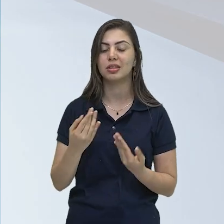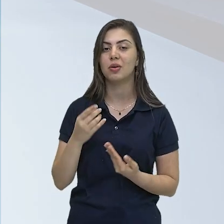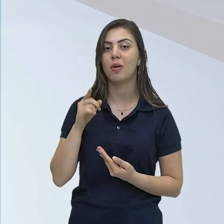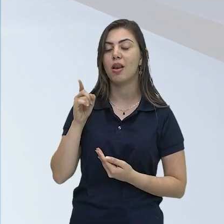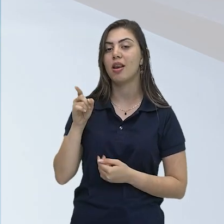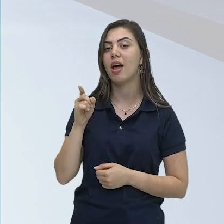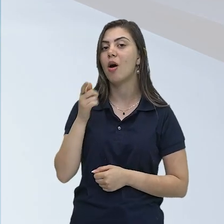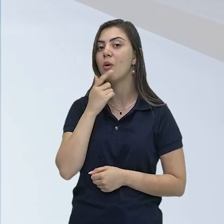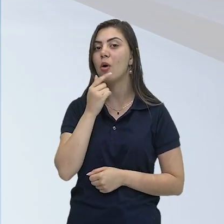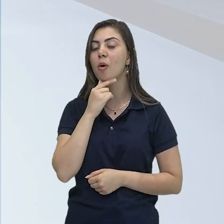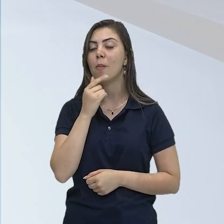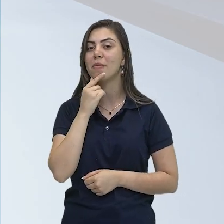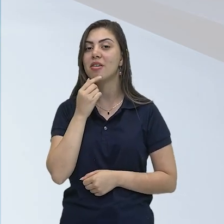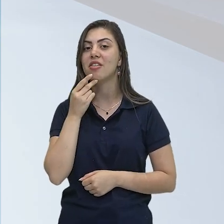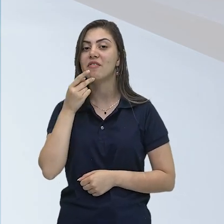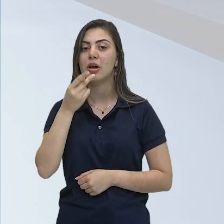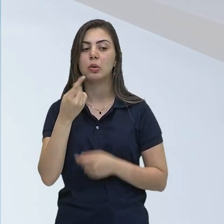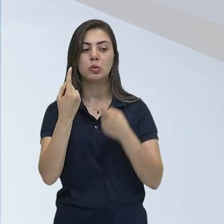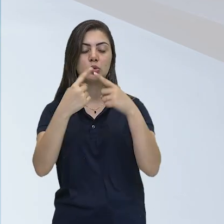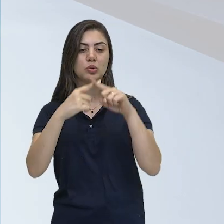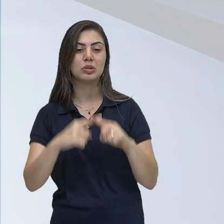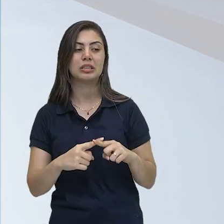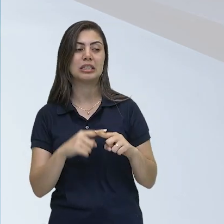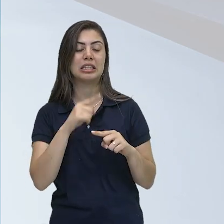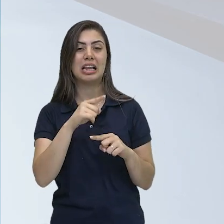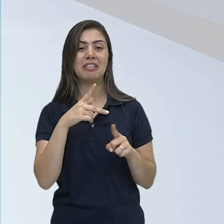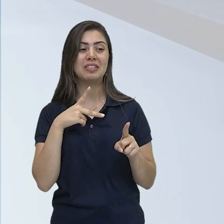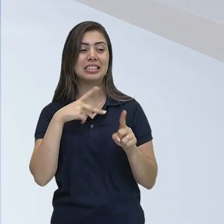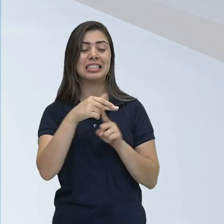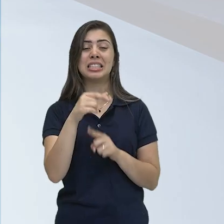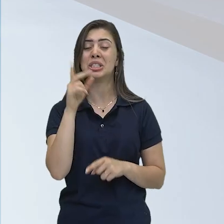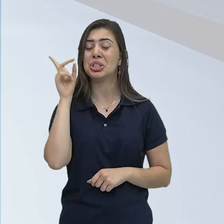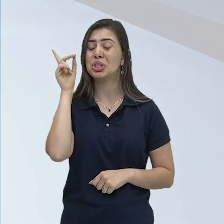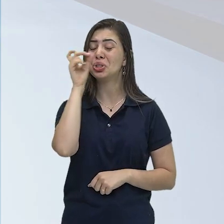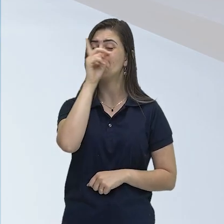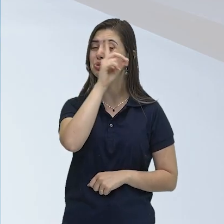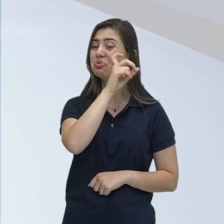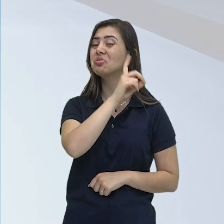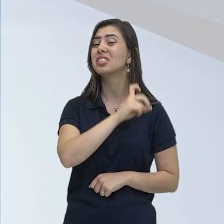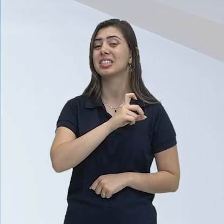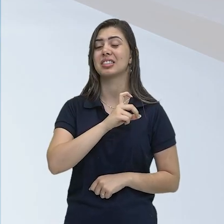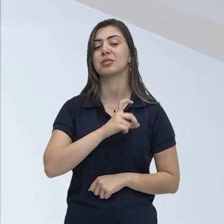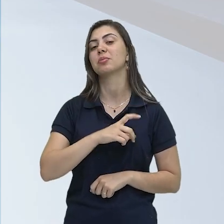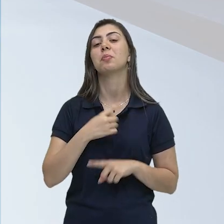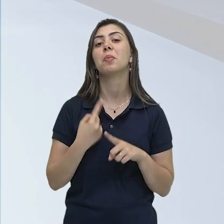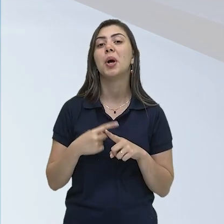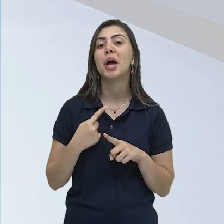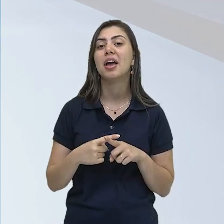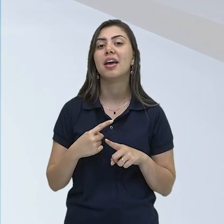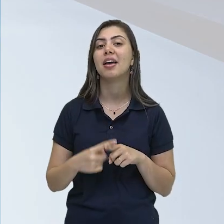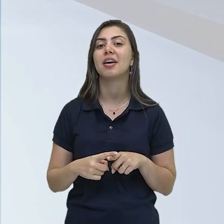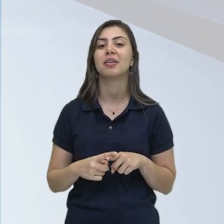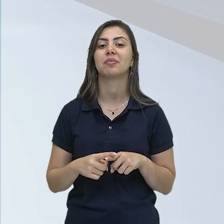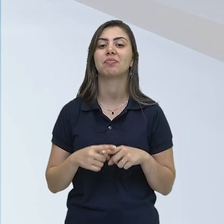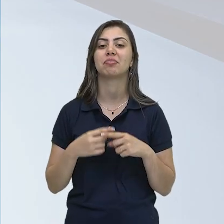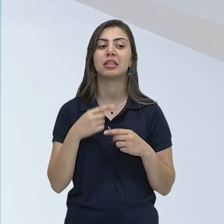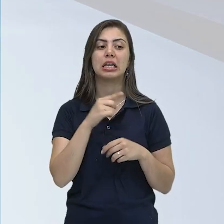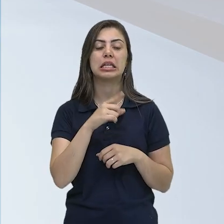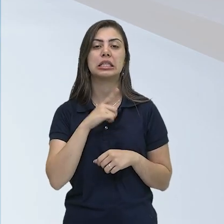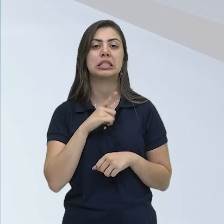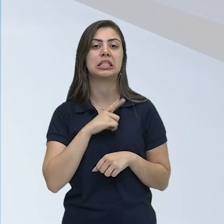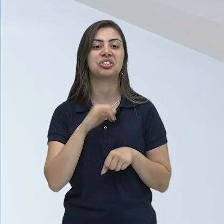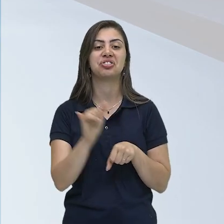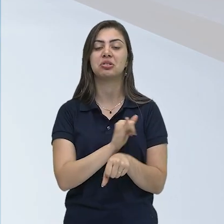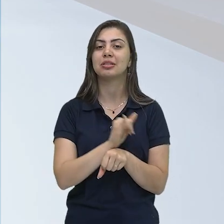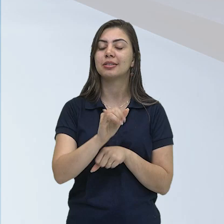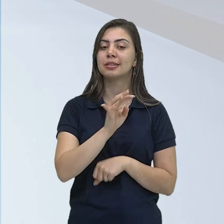falou que ele foi um dos atletas mais difíceis, um dos oponentes mais difíceis de ser derrotado. Por quê? Porque ele tem muita